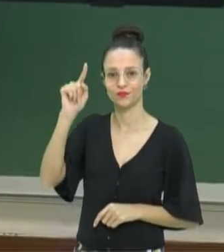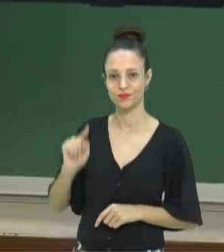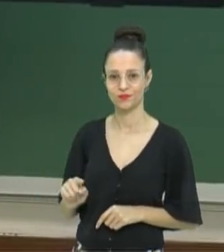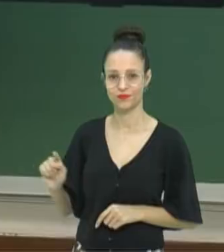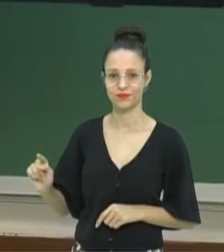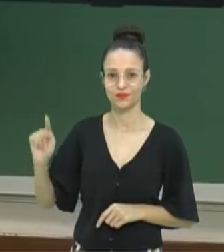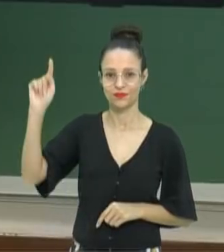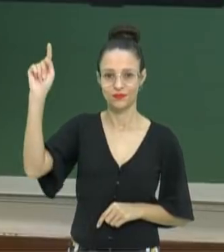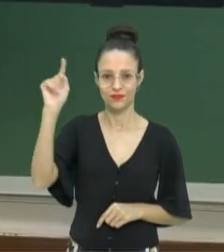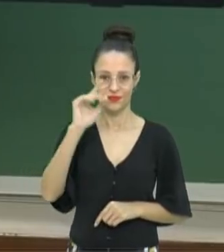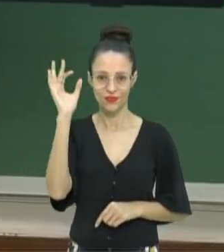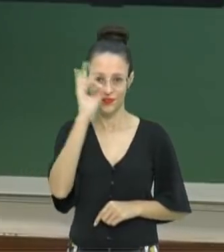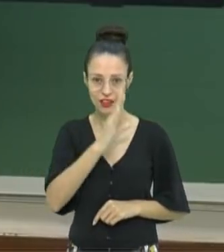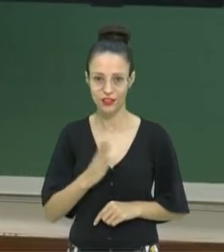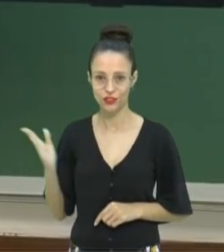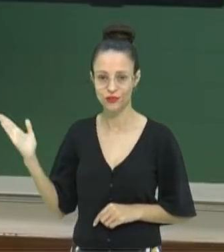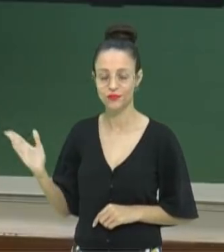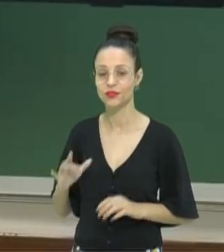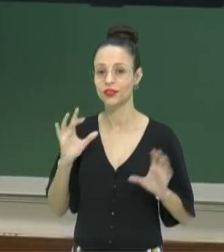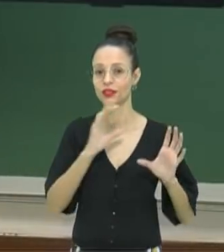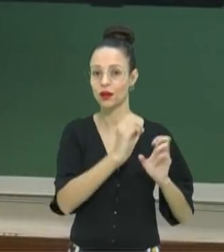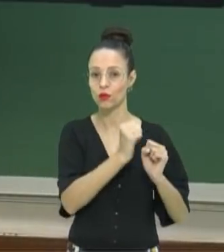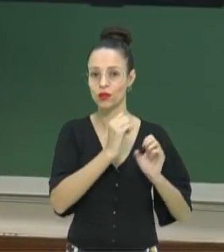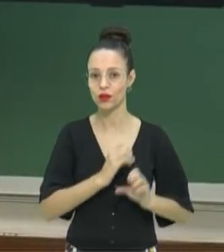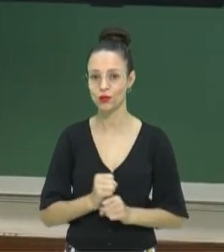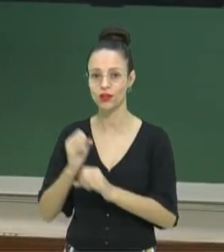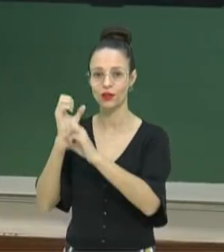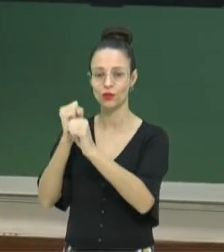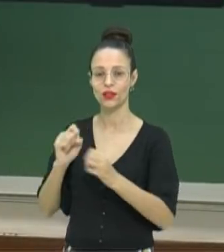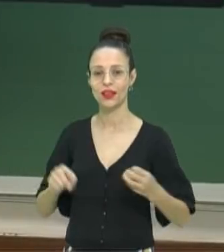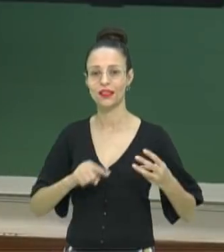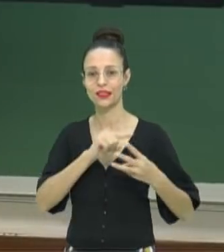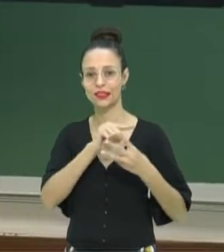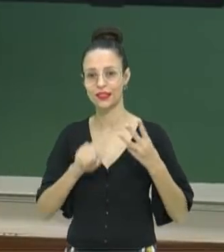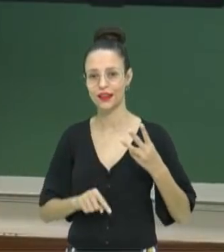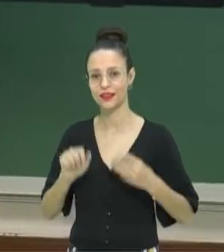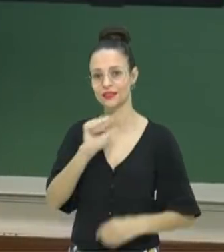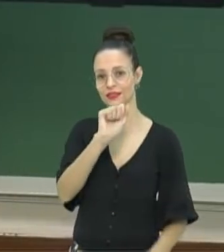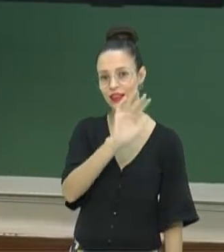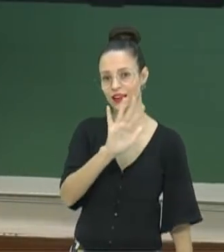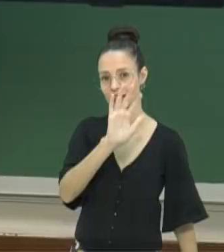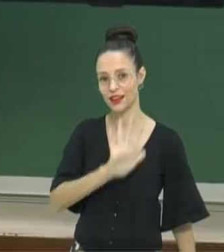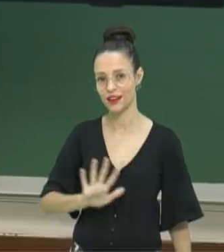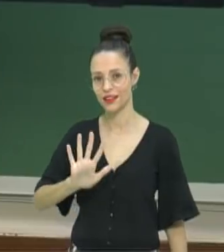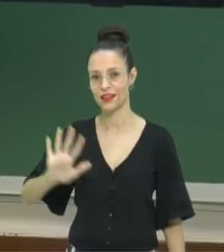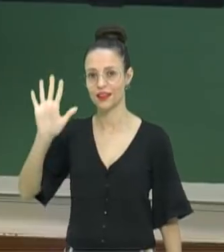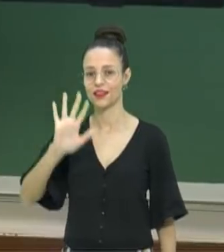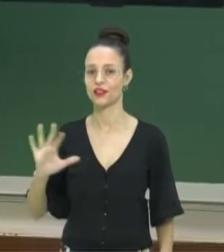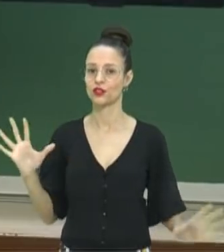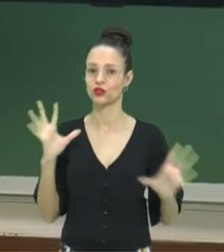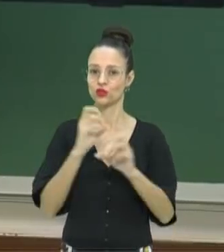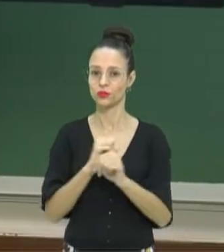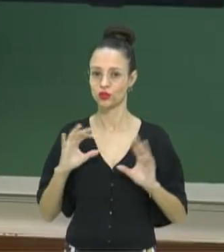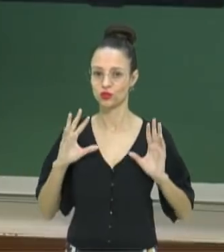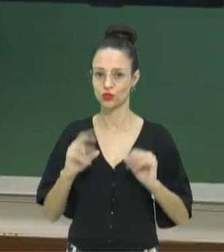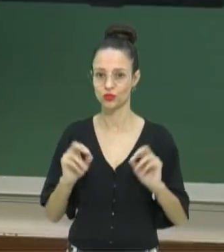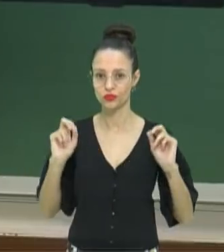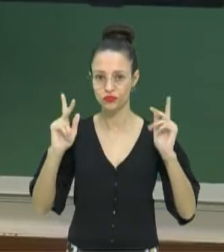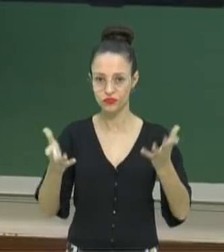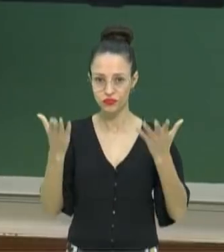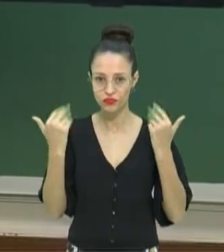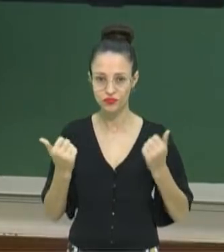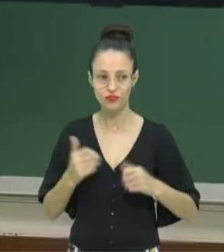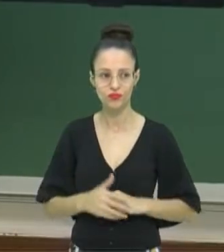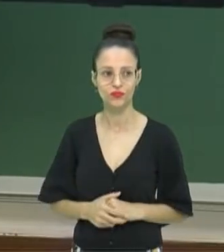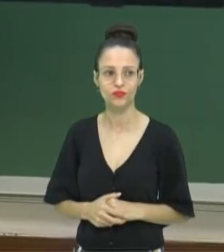do retângulo verde. É só calcular essas 3 áreas de retângulo e somar tudo, ok? Então, vamos